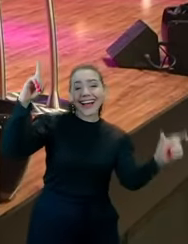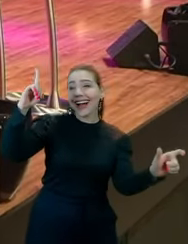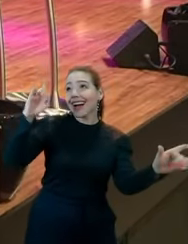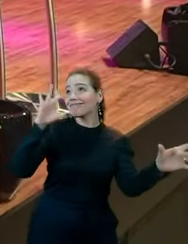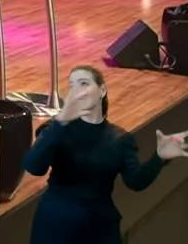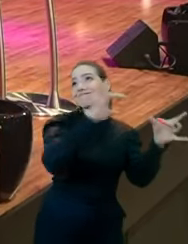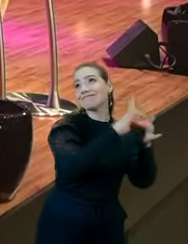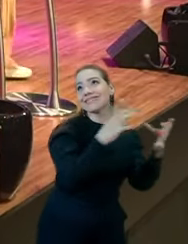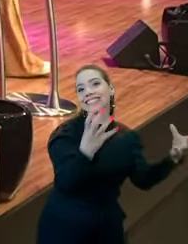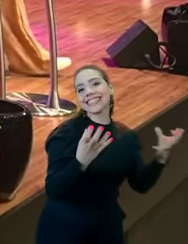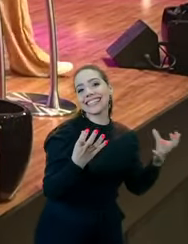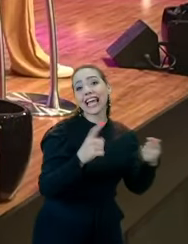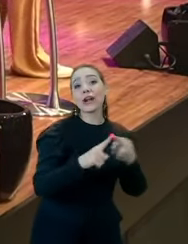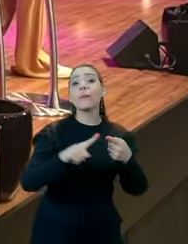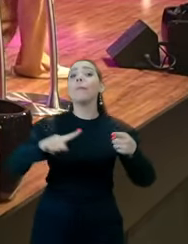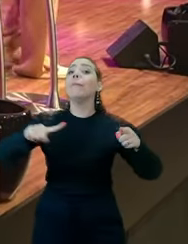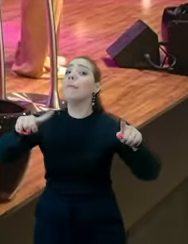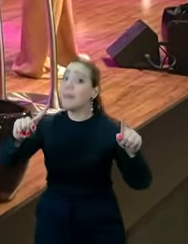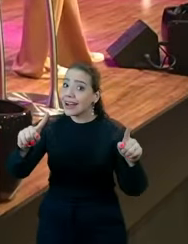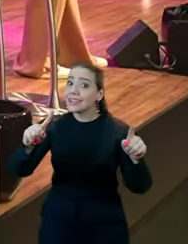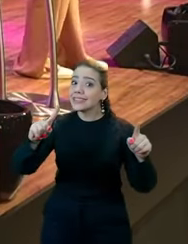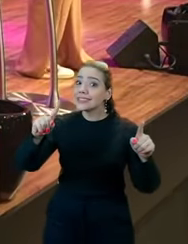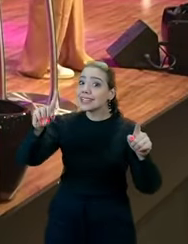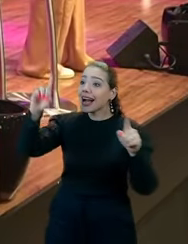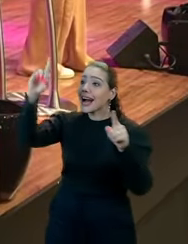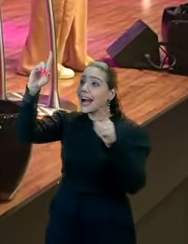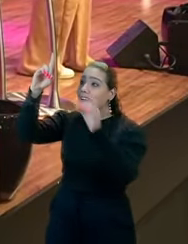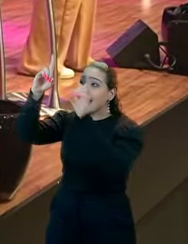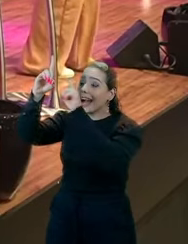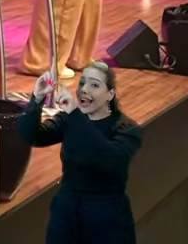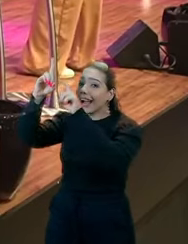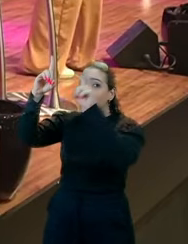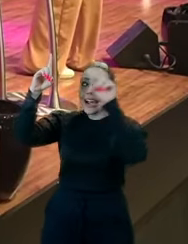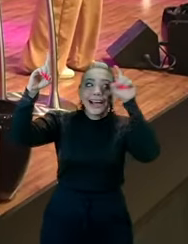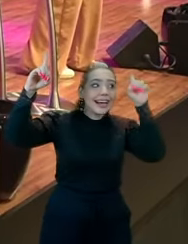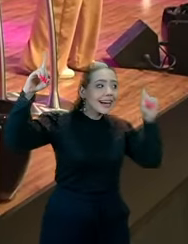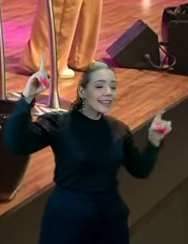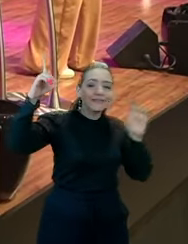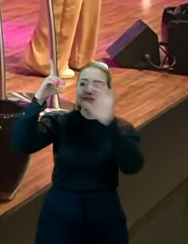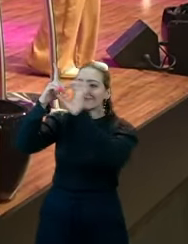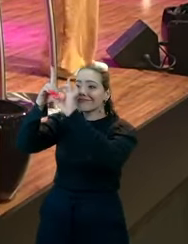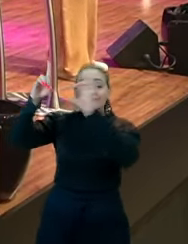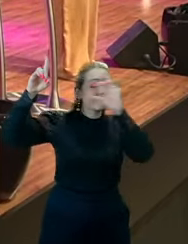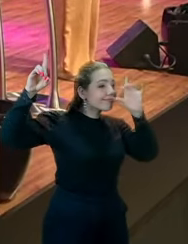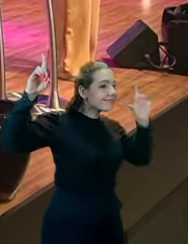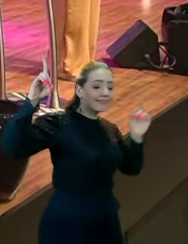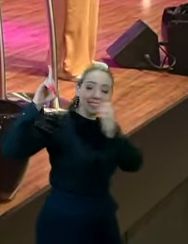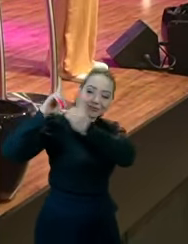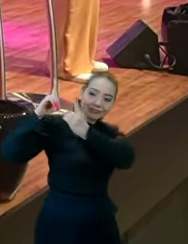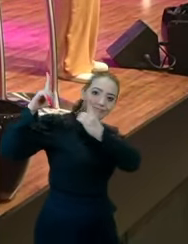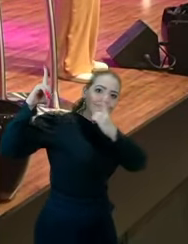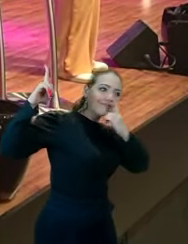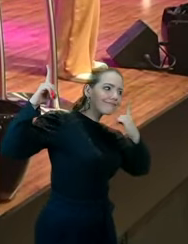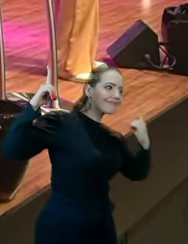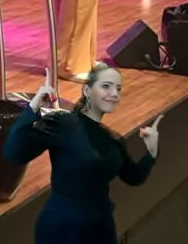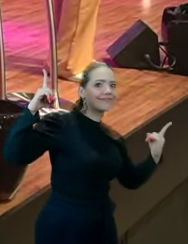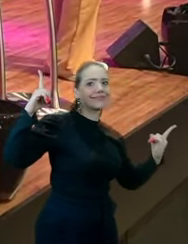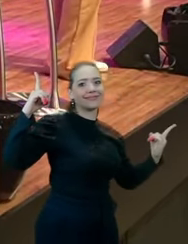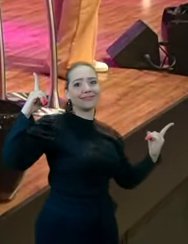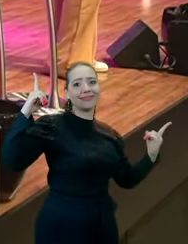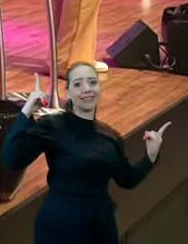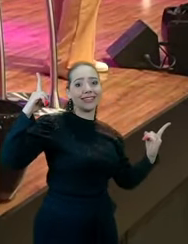outras pessoas, você vai ter que ter os seus ouvidos espirituais bem ativos. E só ouve quem se relaciona com